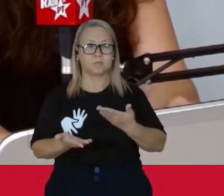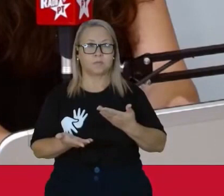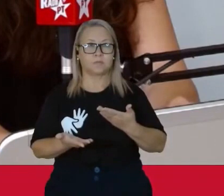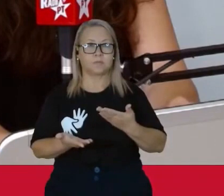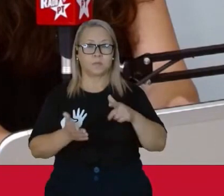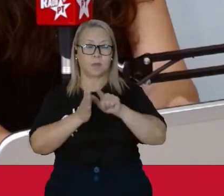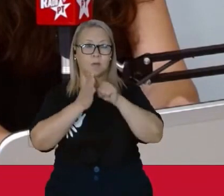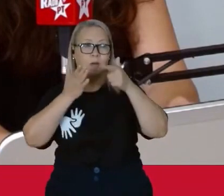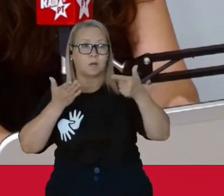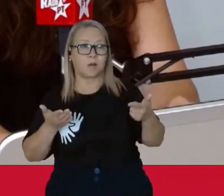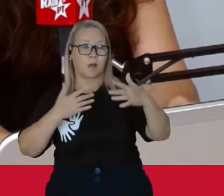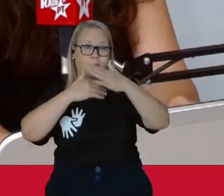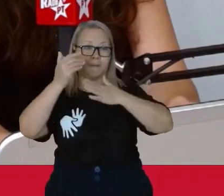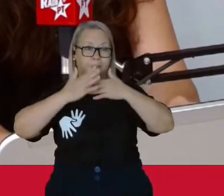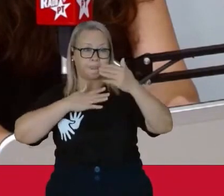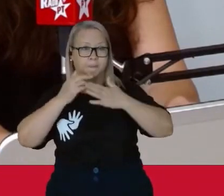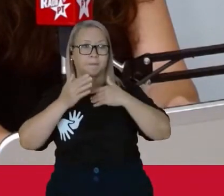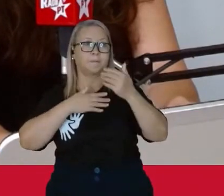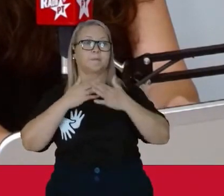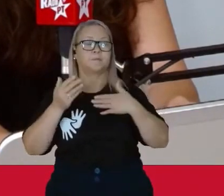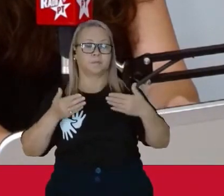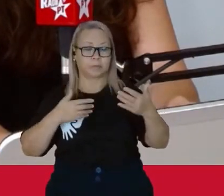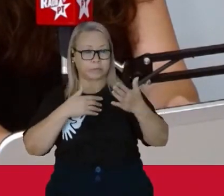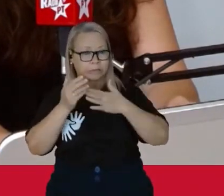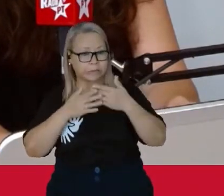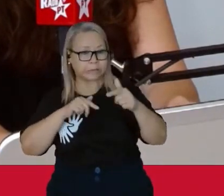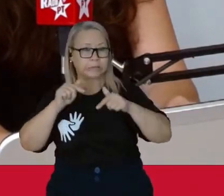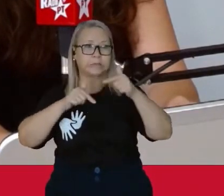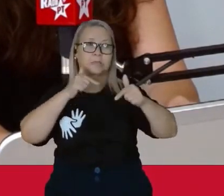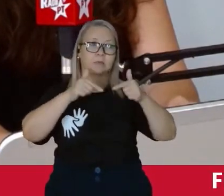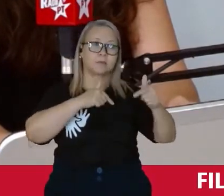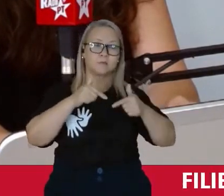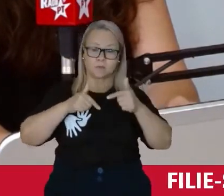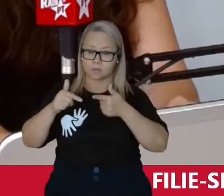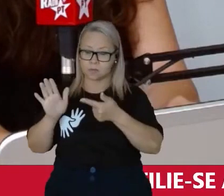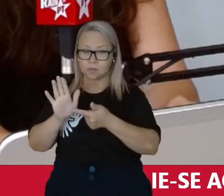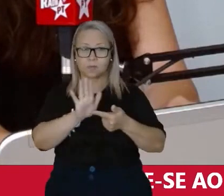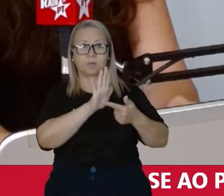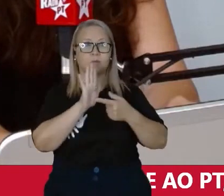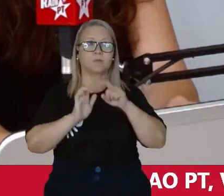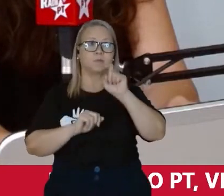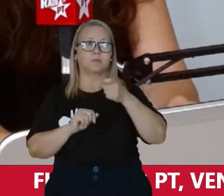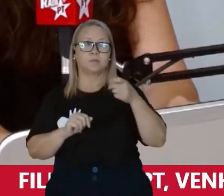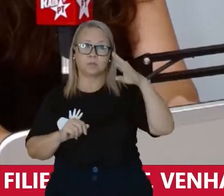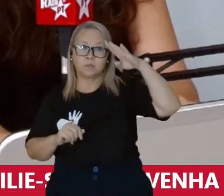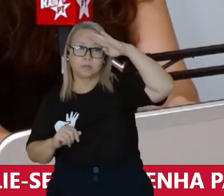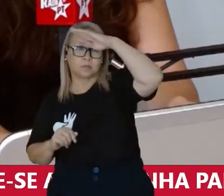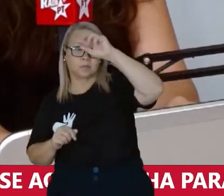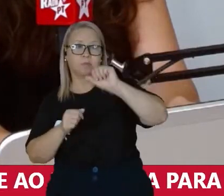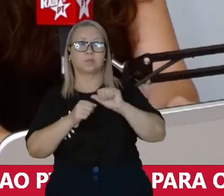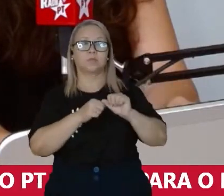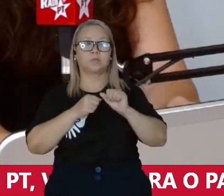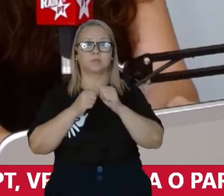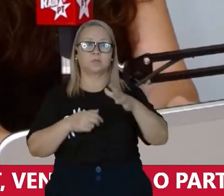o jornalismo profissional atuando e mostrando o que o bolsonarismo vem fazendo, eu acho